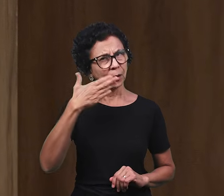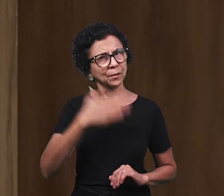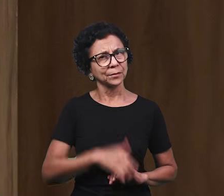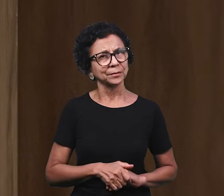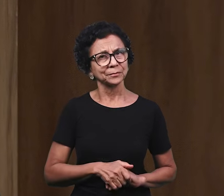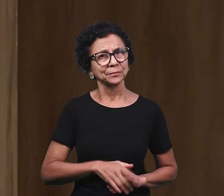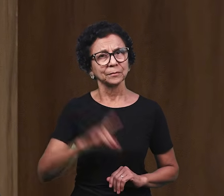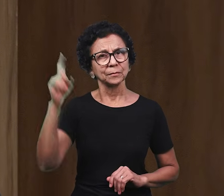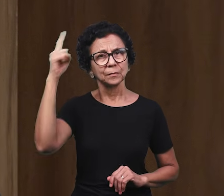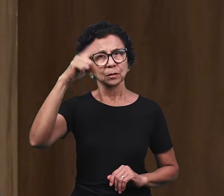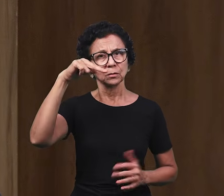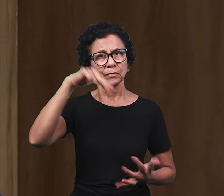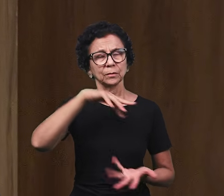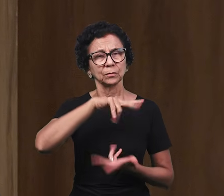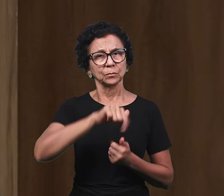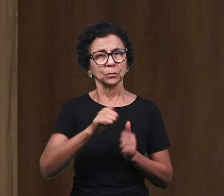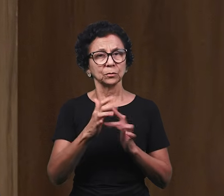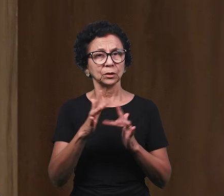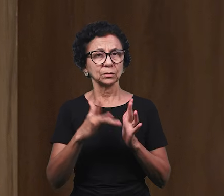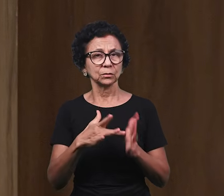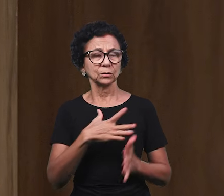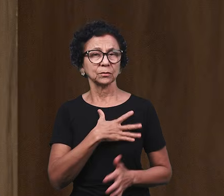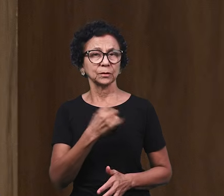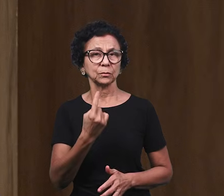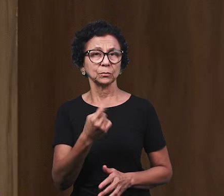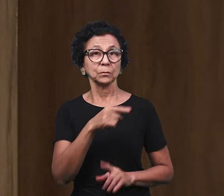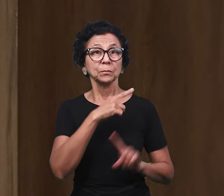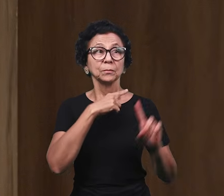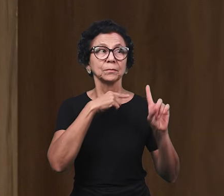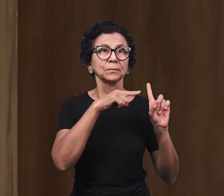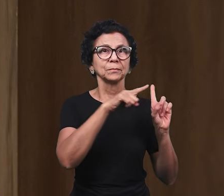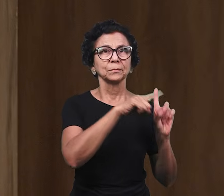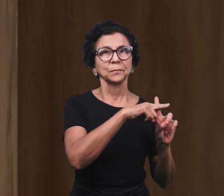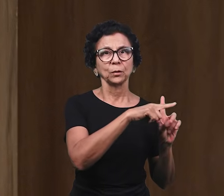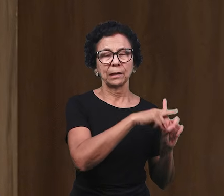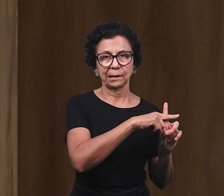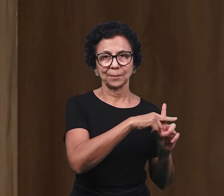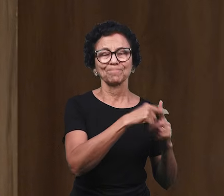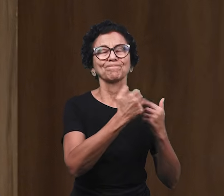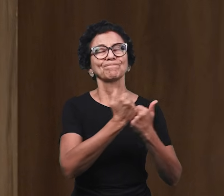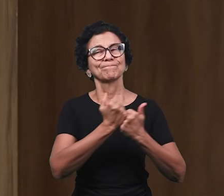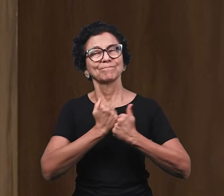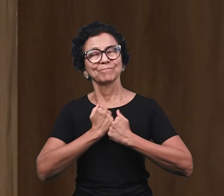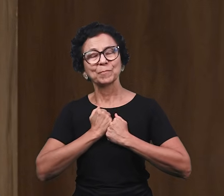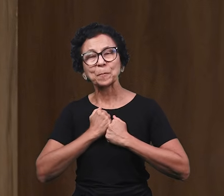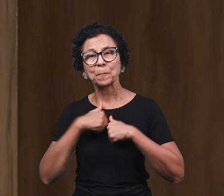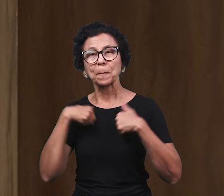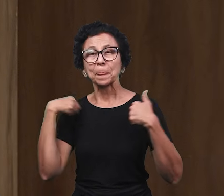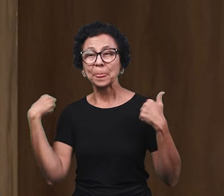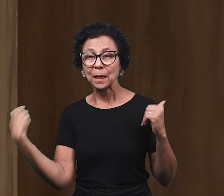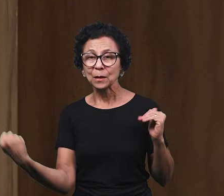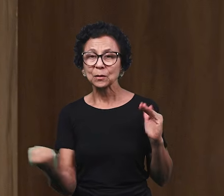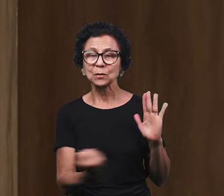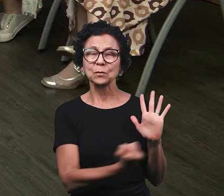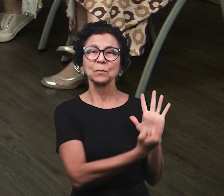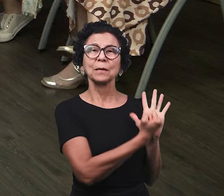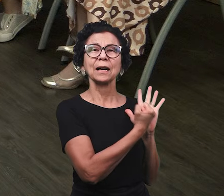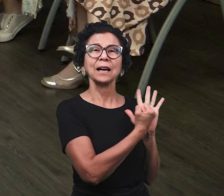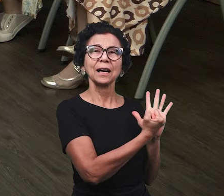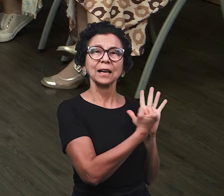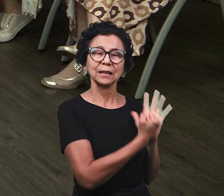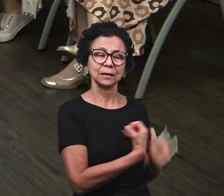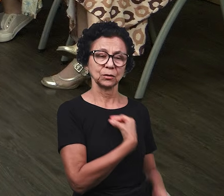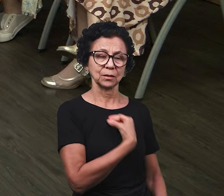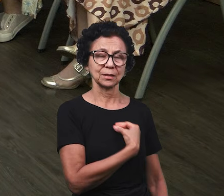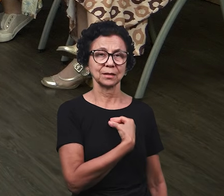filho. E isso, para nós, é a grande marca do cristão, é isso, o amor